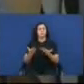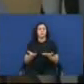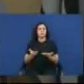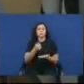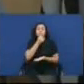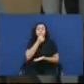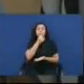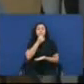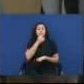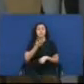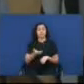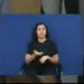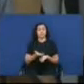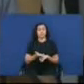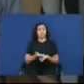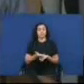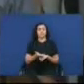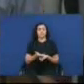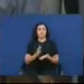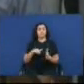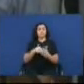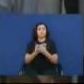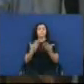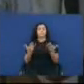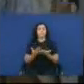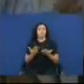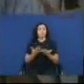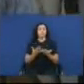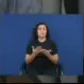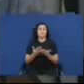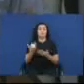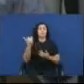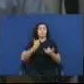e não vem, não é? A última informação que eu tive